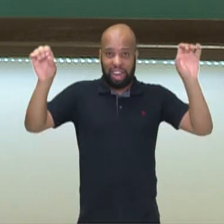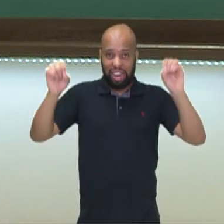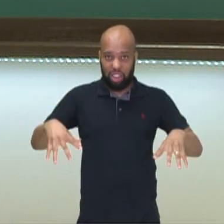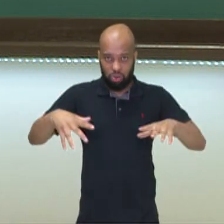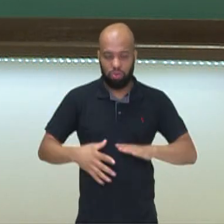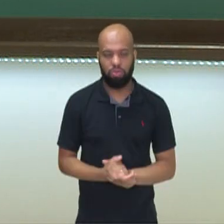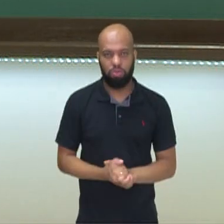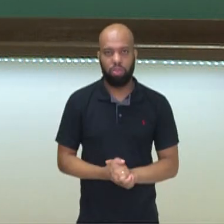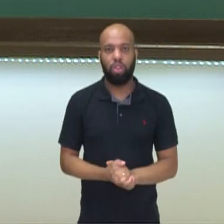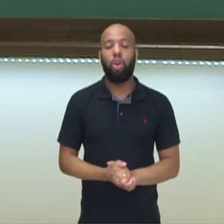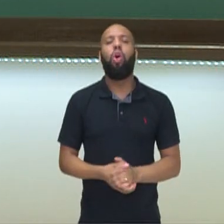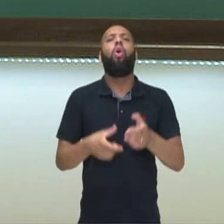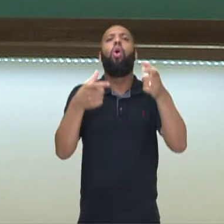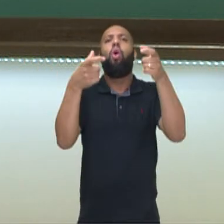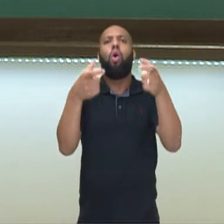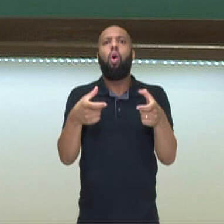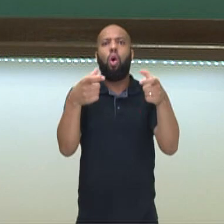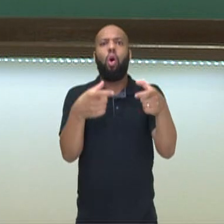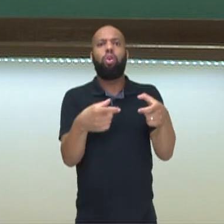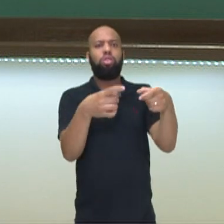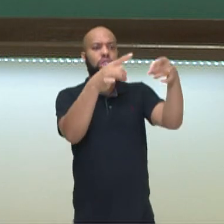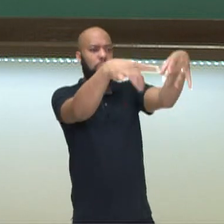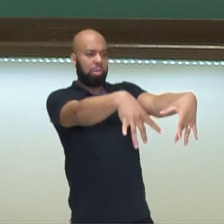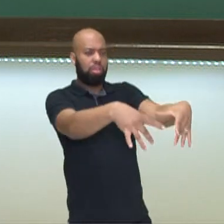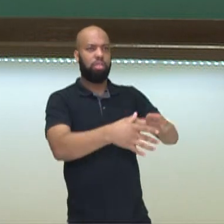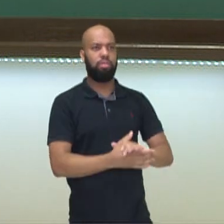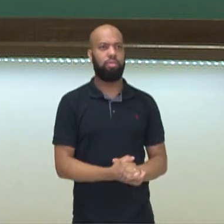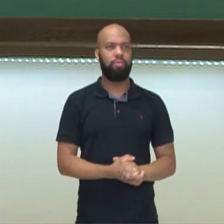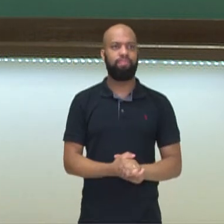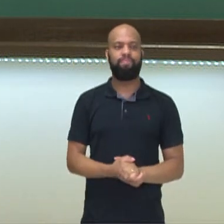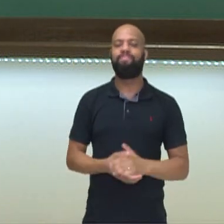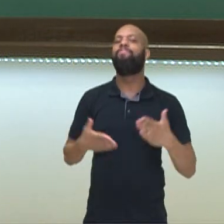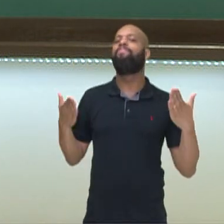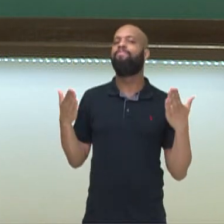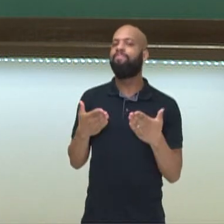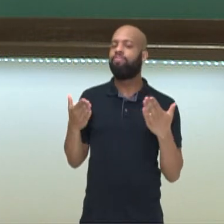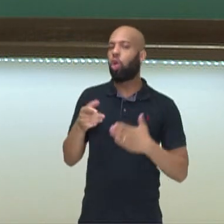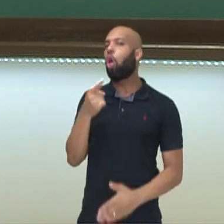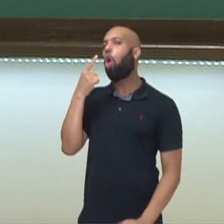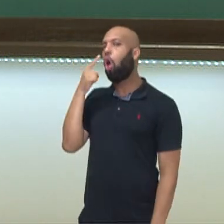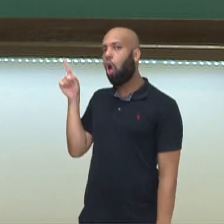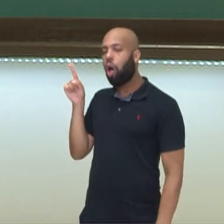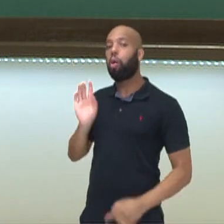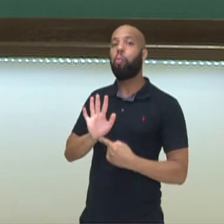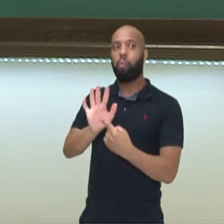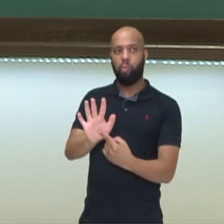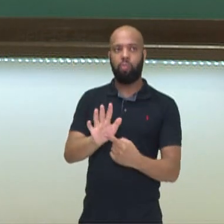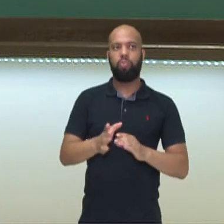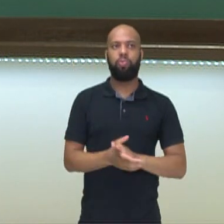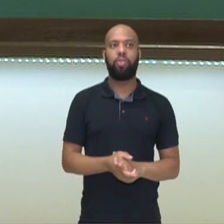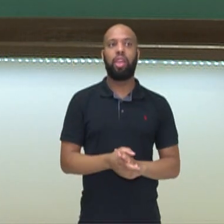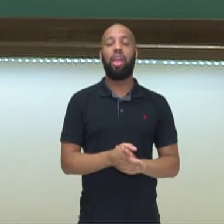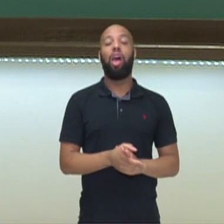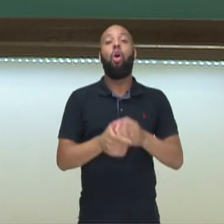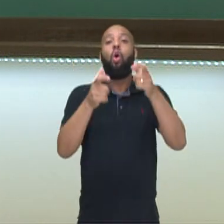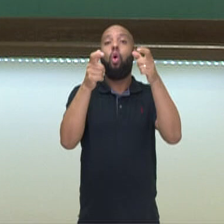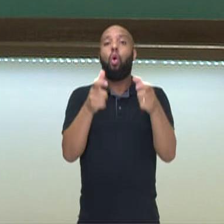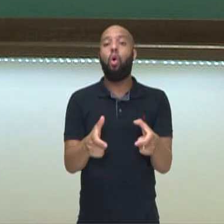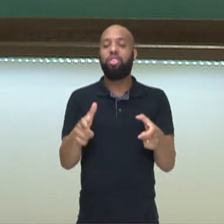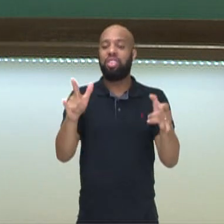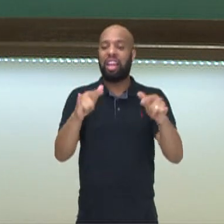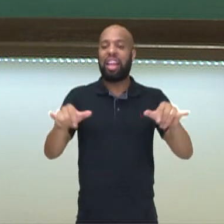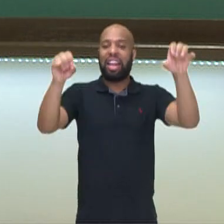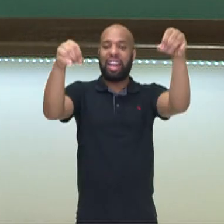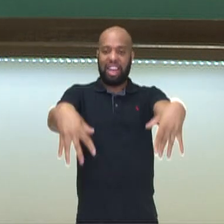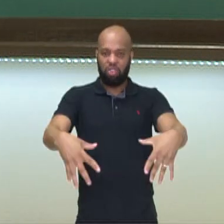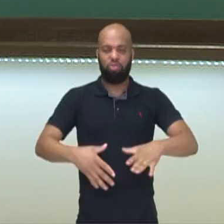é depositado isso? É aqui que a gente entra na questão do lixão. O